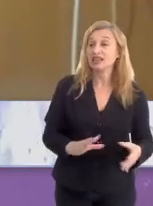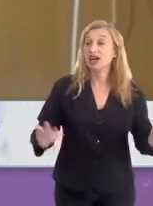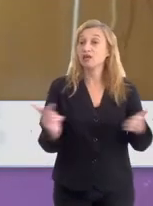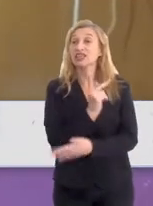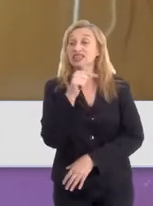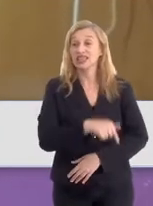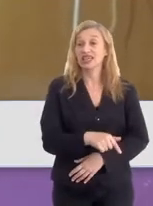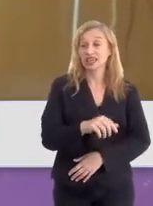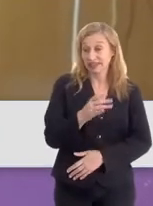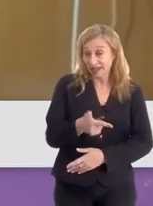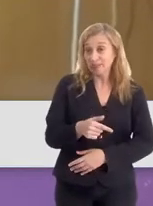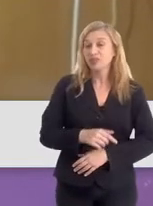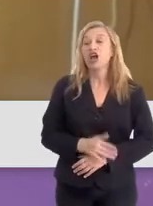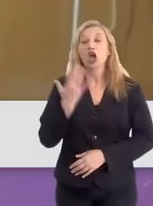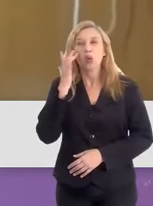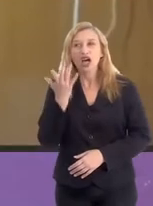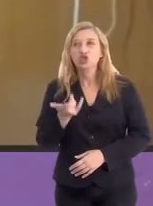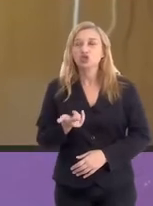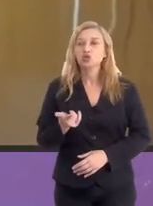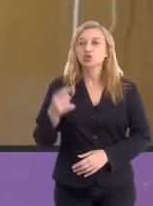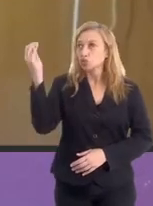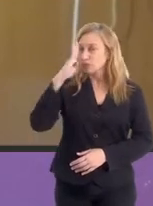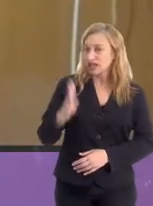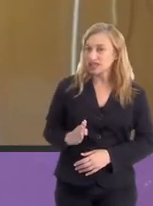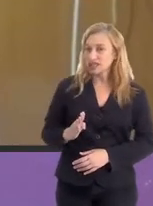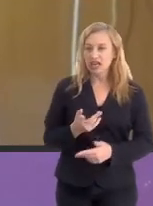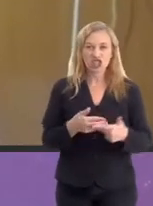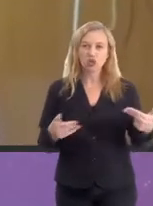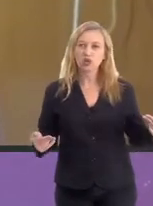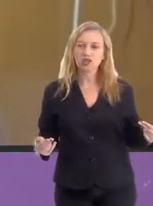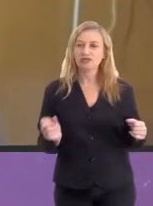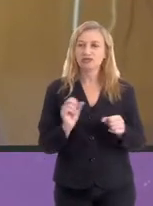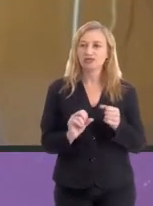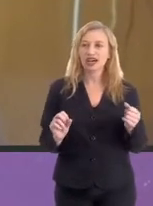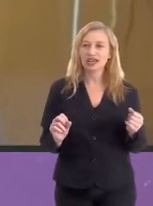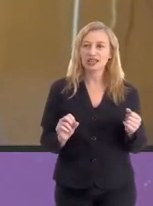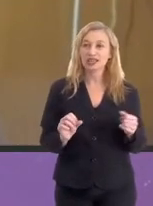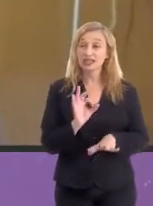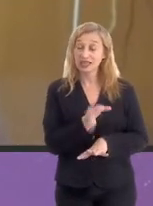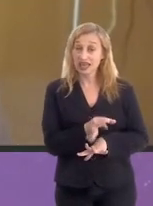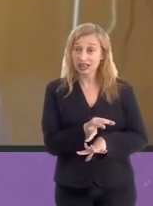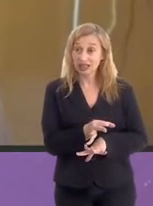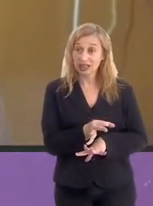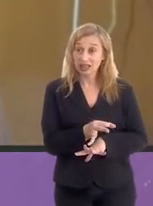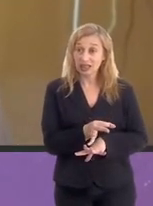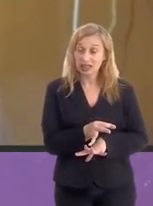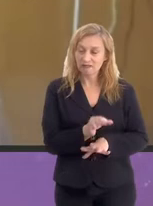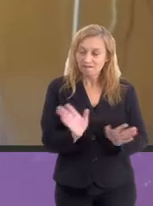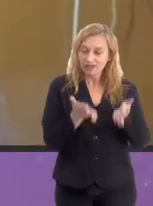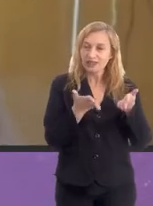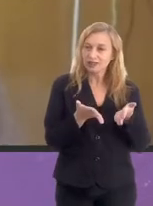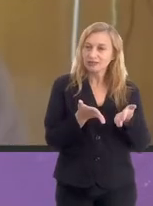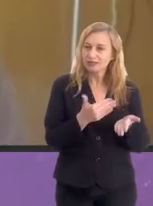a o que acontece aqui na terra de Santa Cruz eu acho que no Brasil as coisas não são feitas como deveriam ser